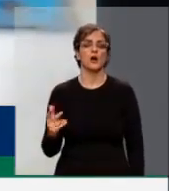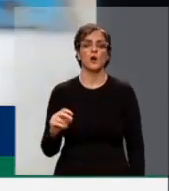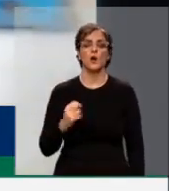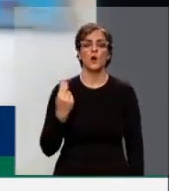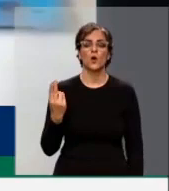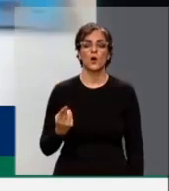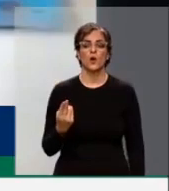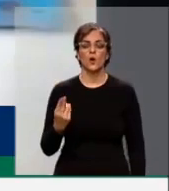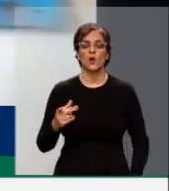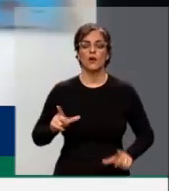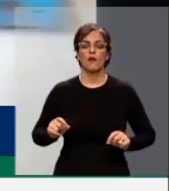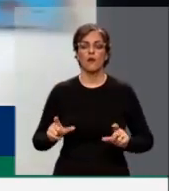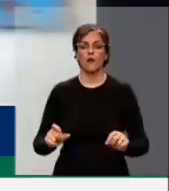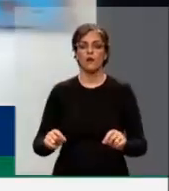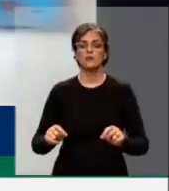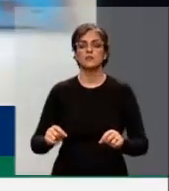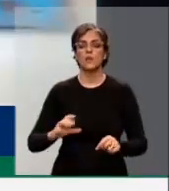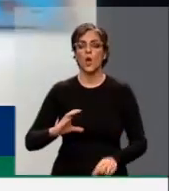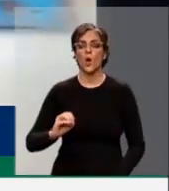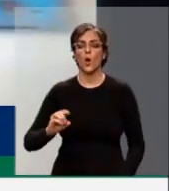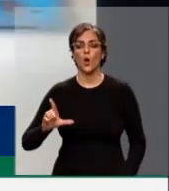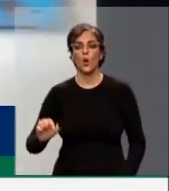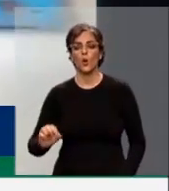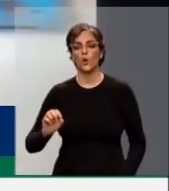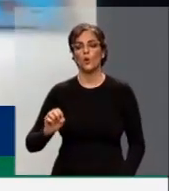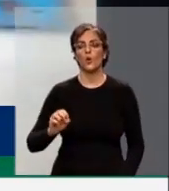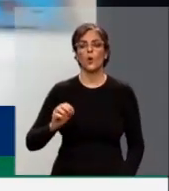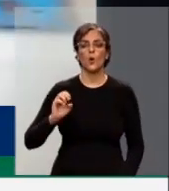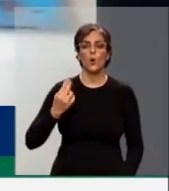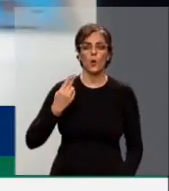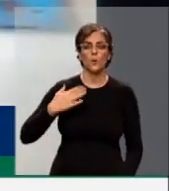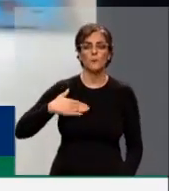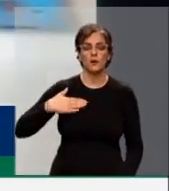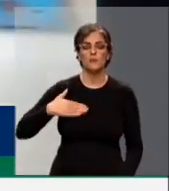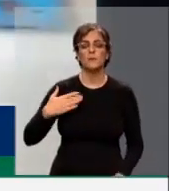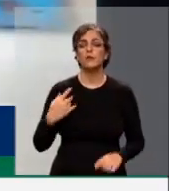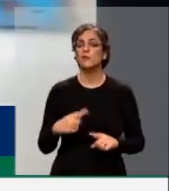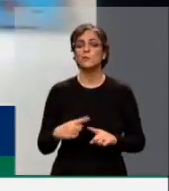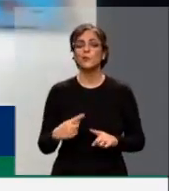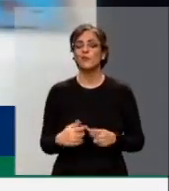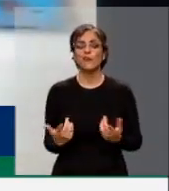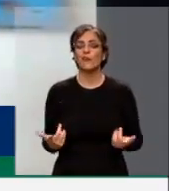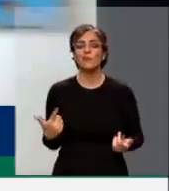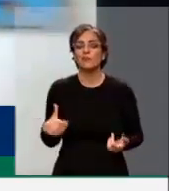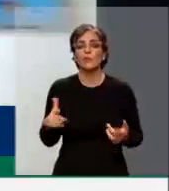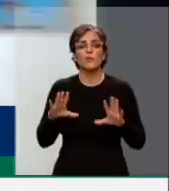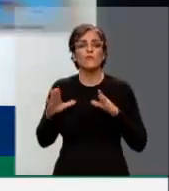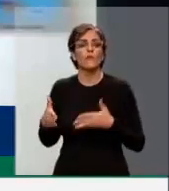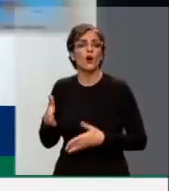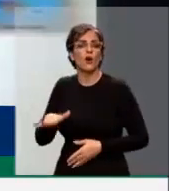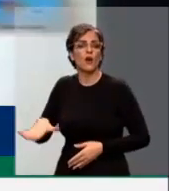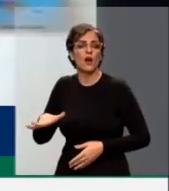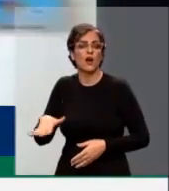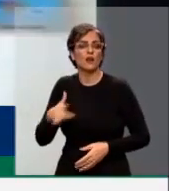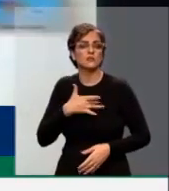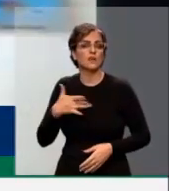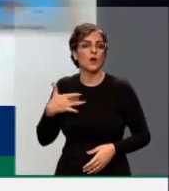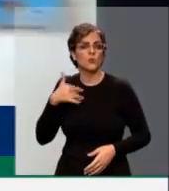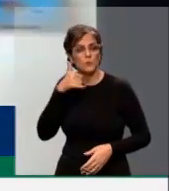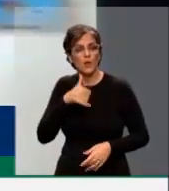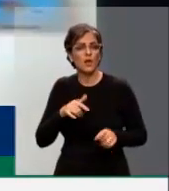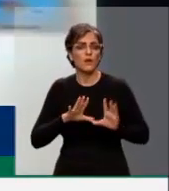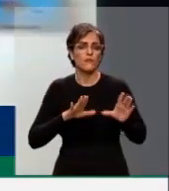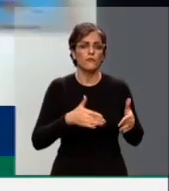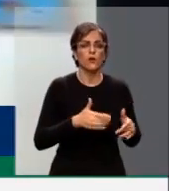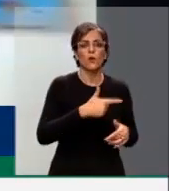rastreios de câncer de colo, de mama, que estão todos por conta da centralidade da atenção, a falta de um planejamento